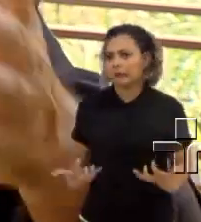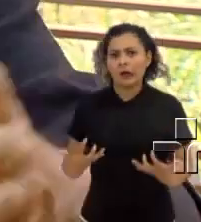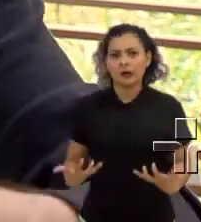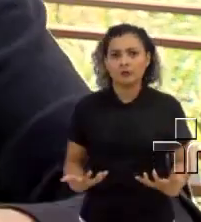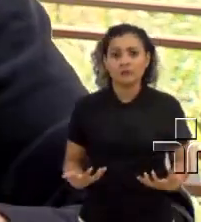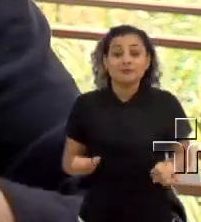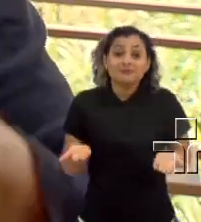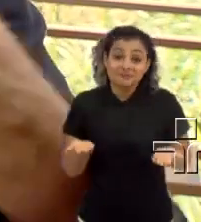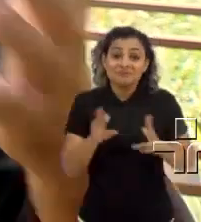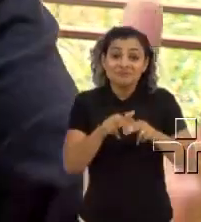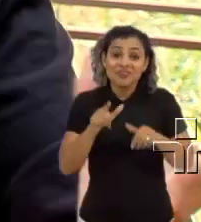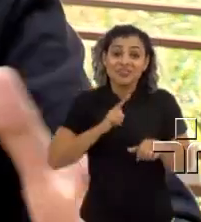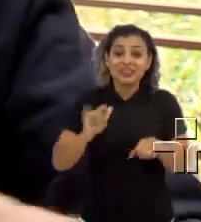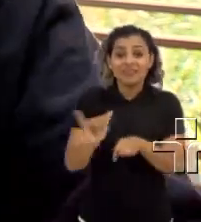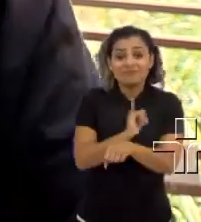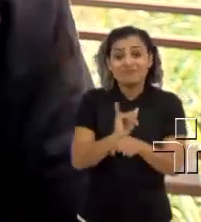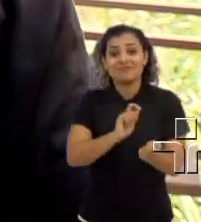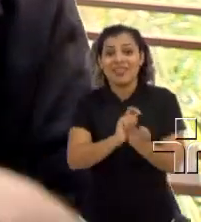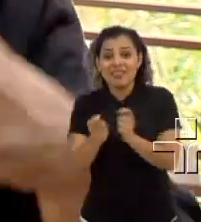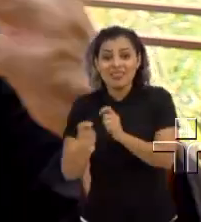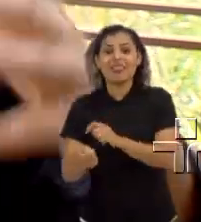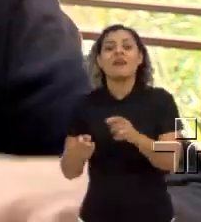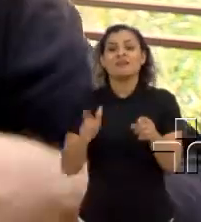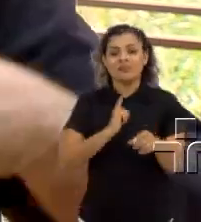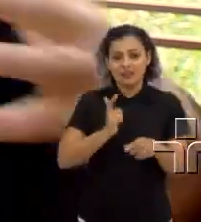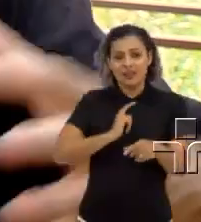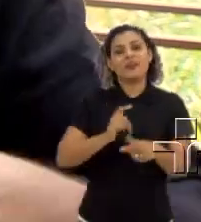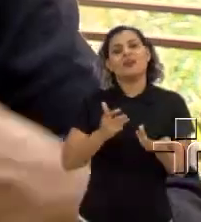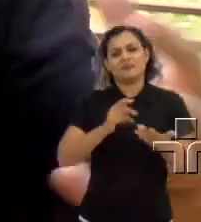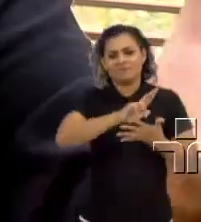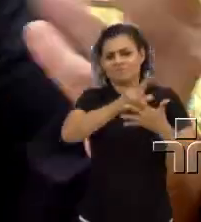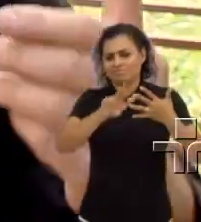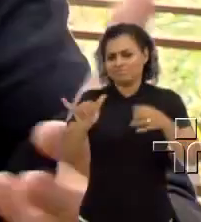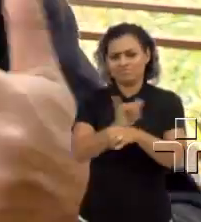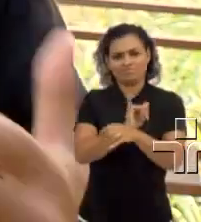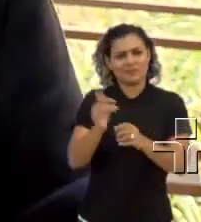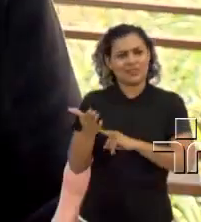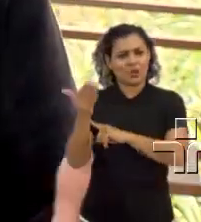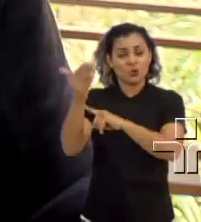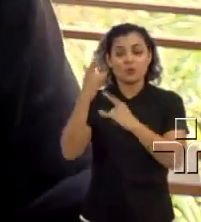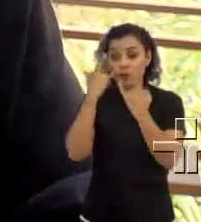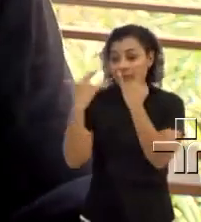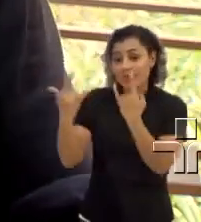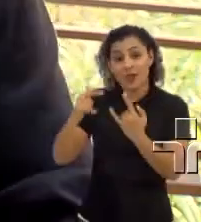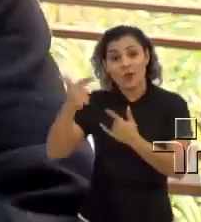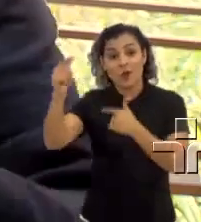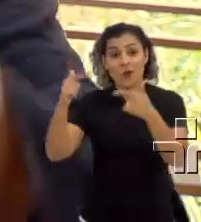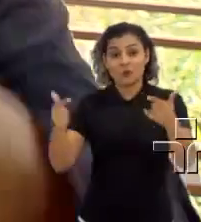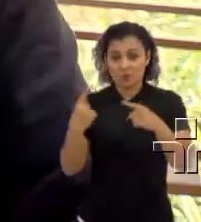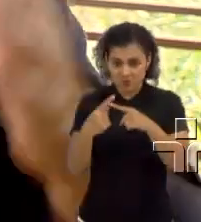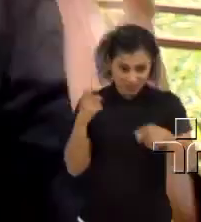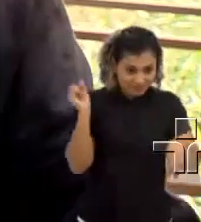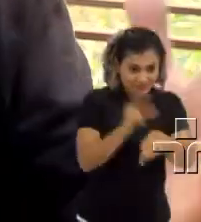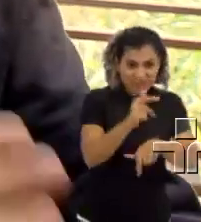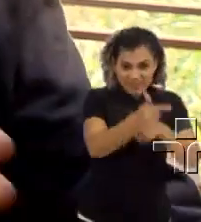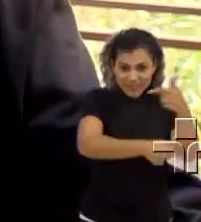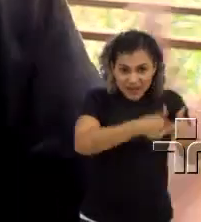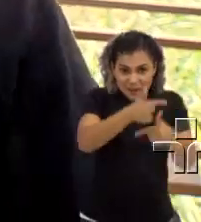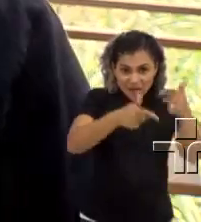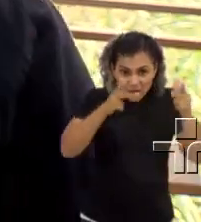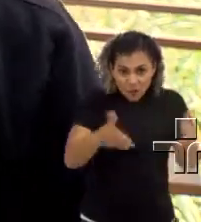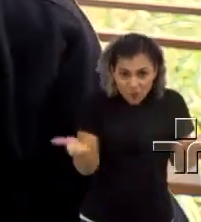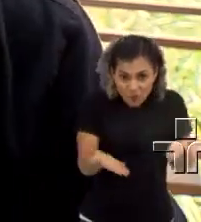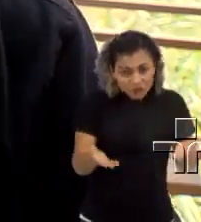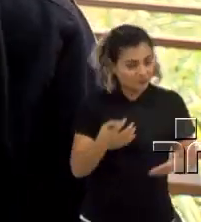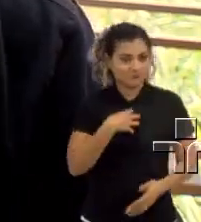essas novas ferramentas Trello, Slack, para talvez atraí-los, porque eles não vão trabalhar no sistema que as empresas trabalham